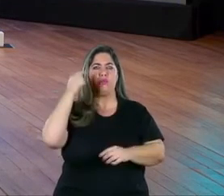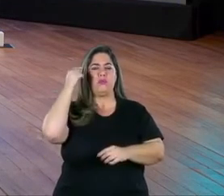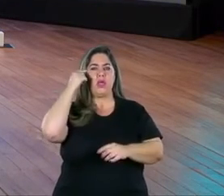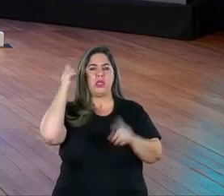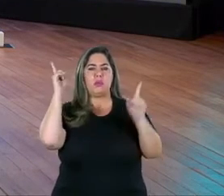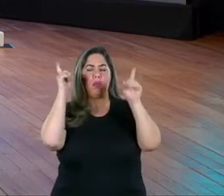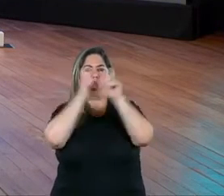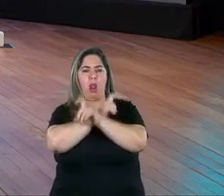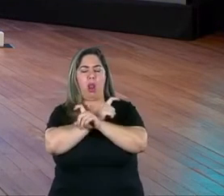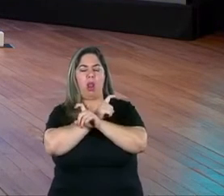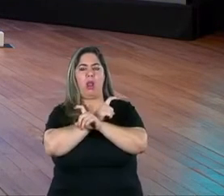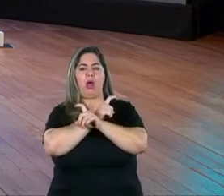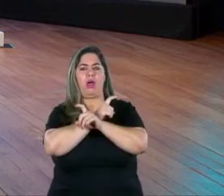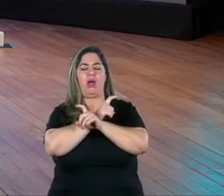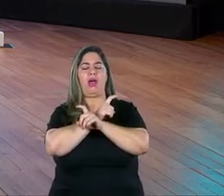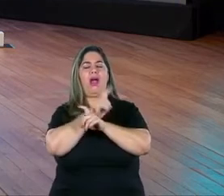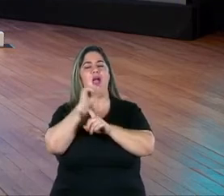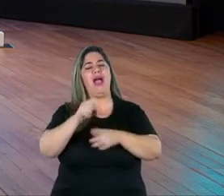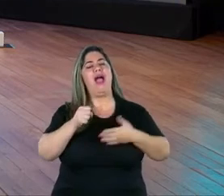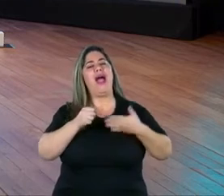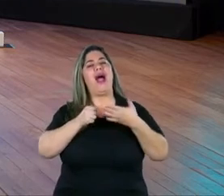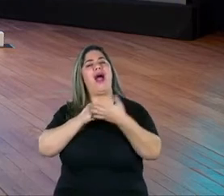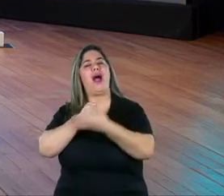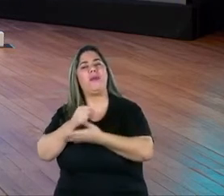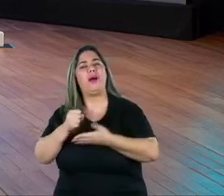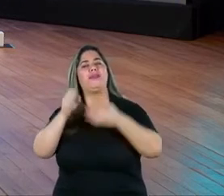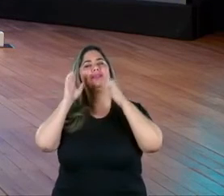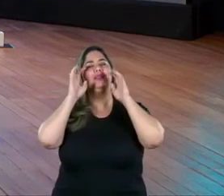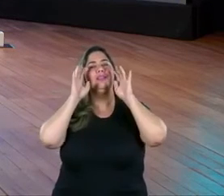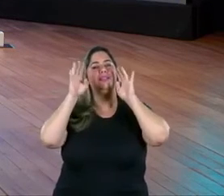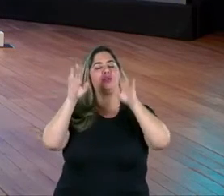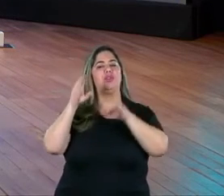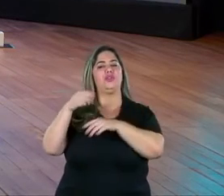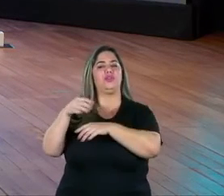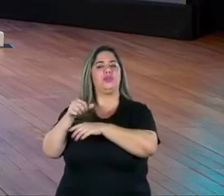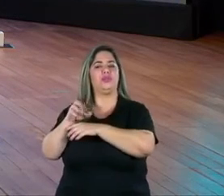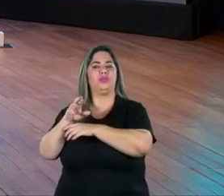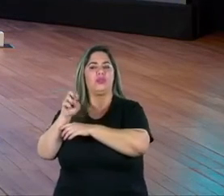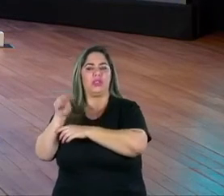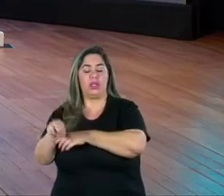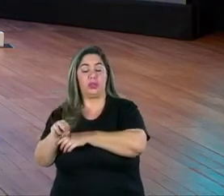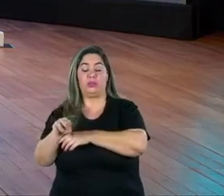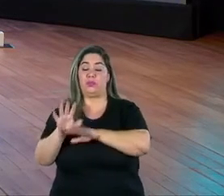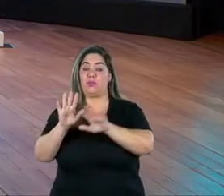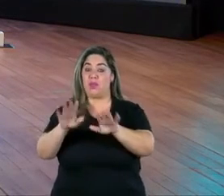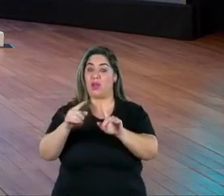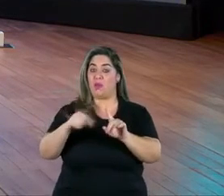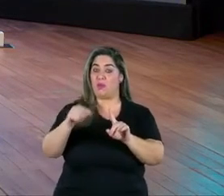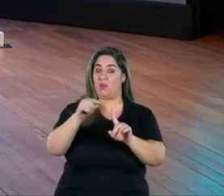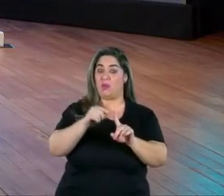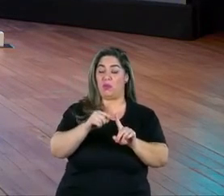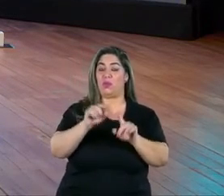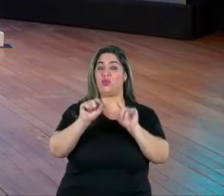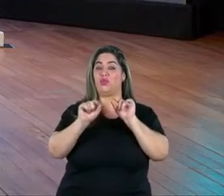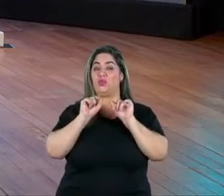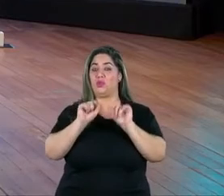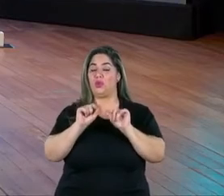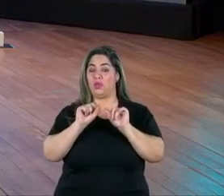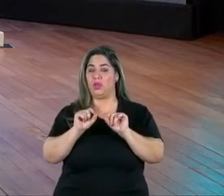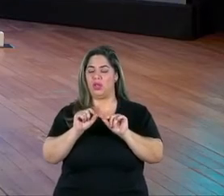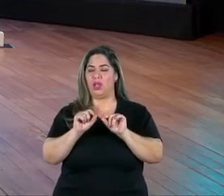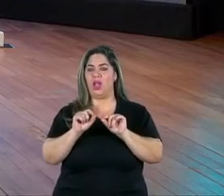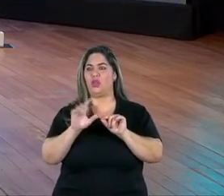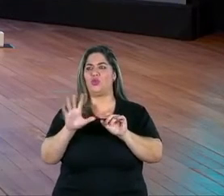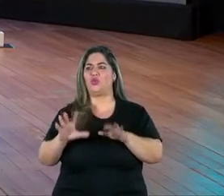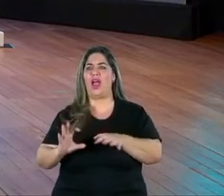sintetização, fundamentam-se as bases de sustentação da teoria sistêmica, embora o objetivo da análise complexa não